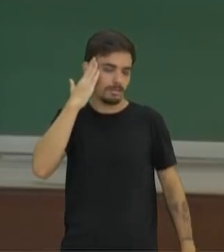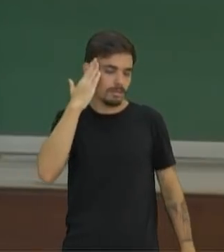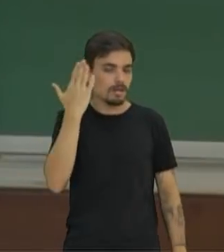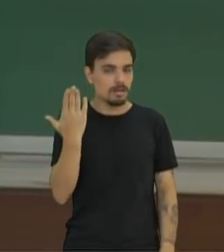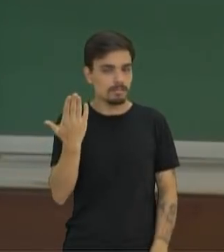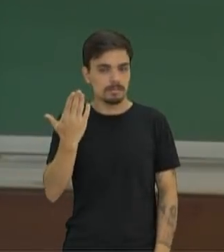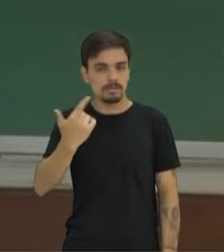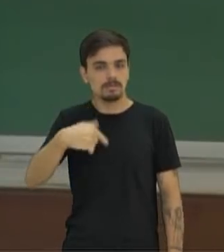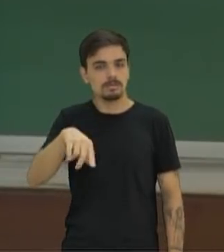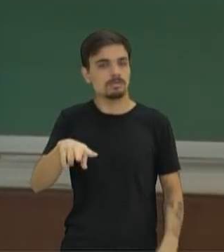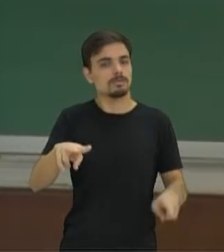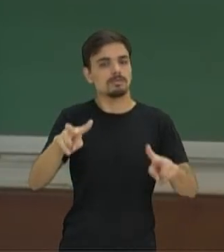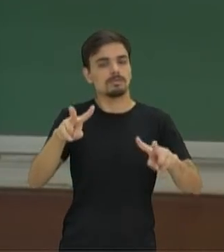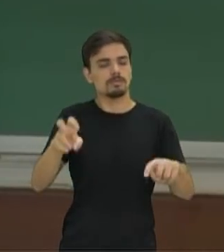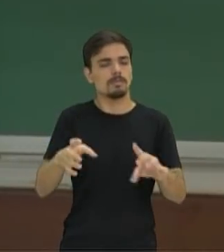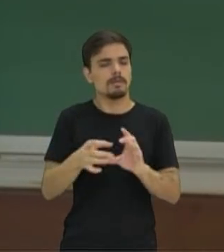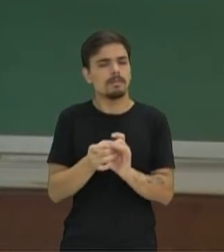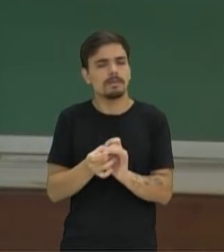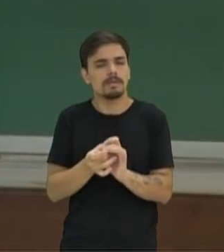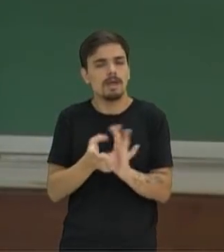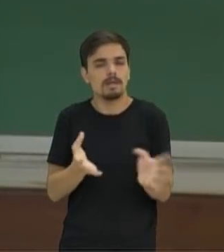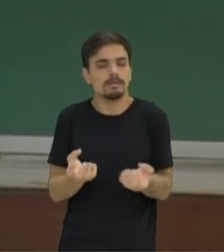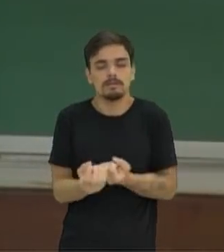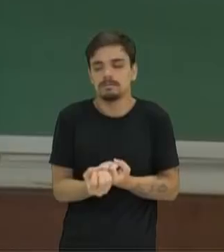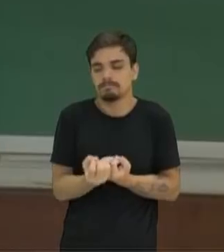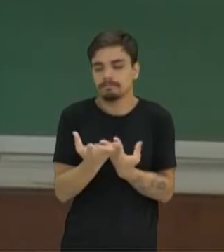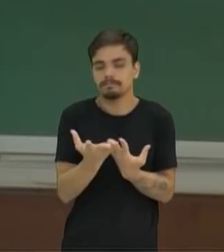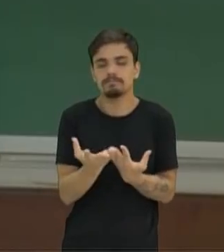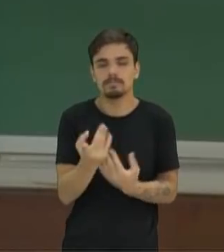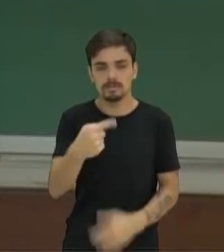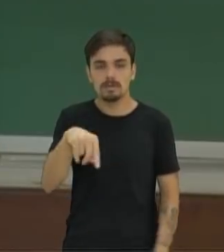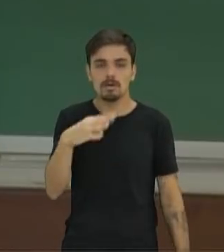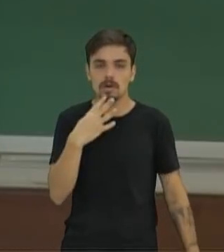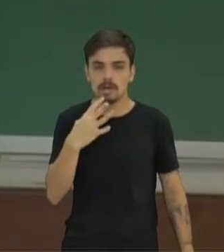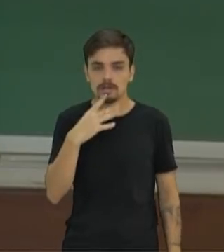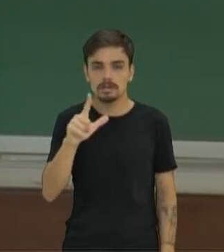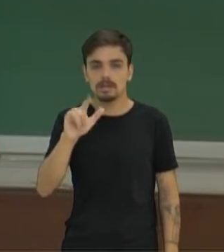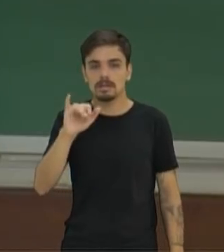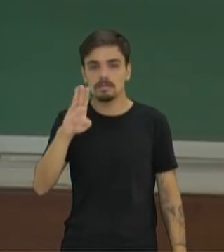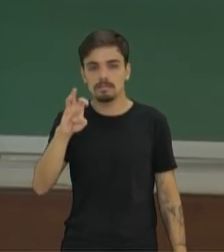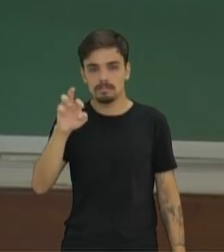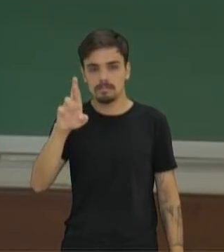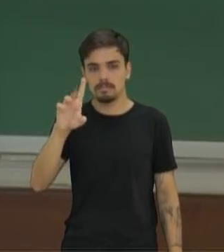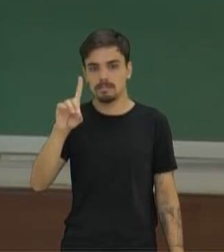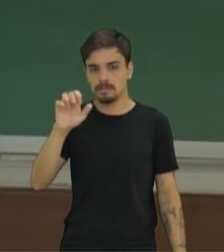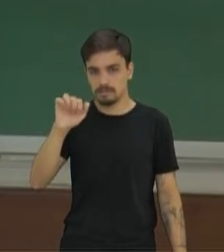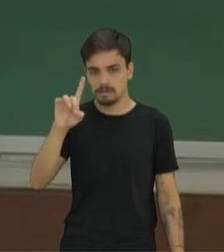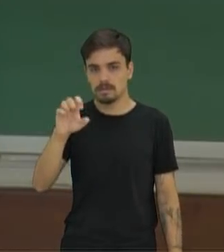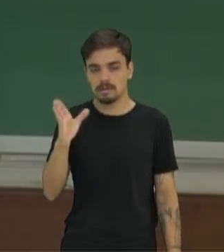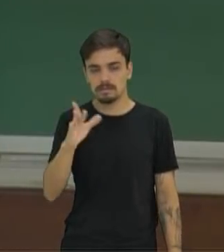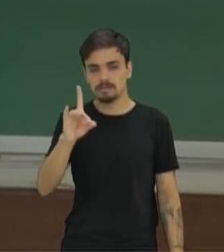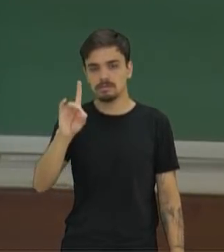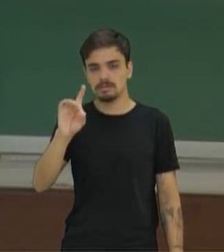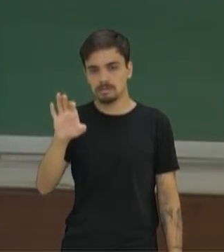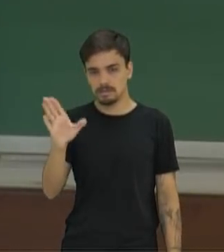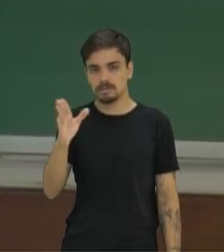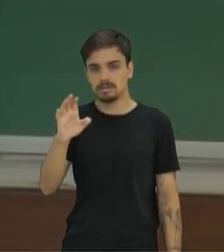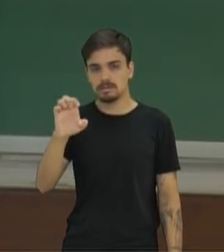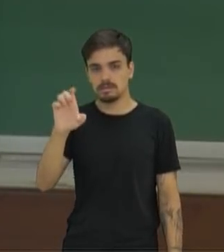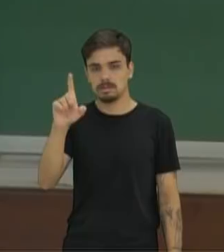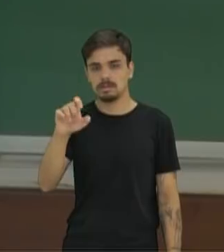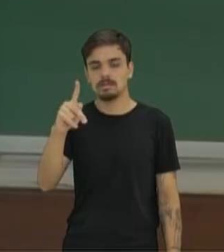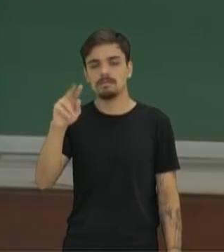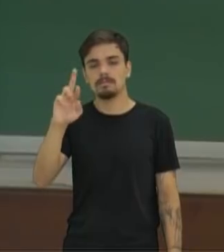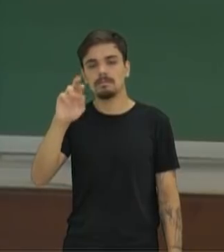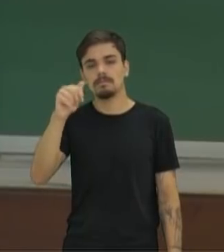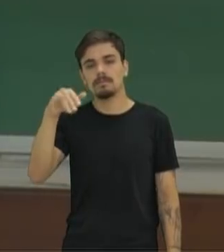Você já ouviu falar em liberdade de expressão? Já ouviu esse termo, liberdade de expressão? O que você entende por